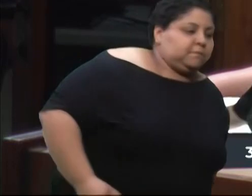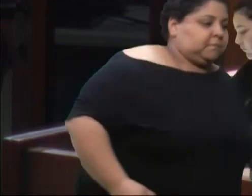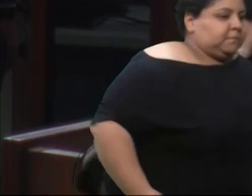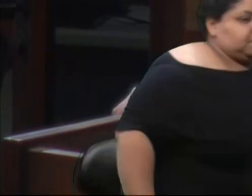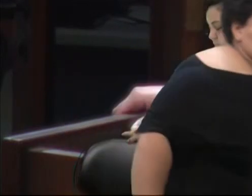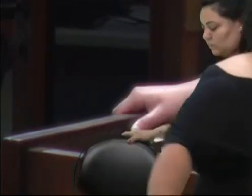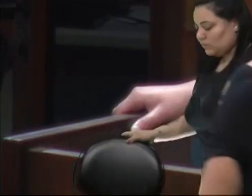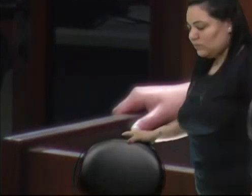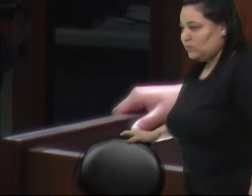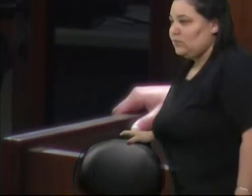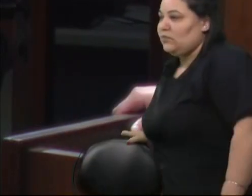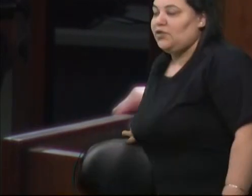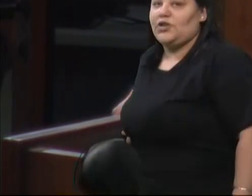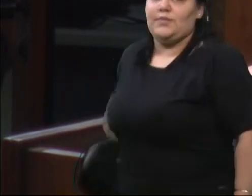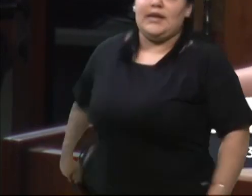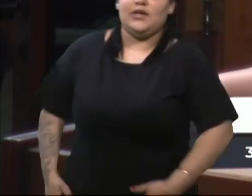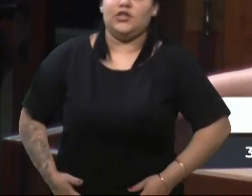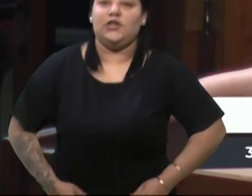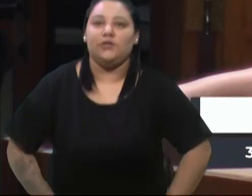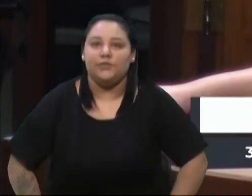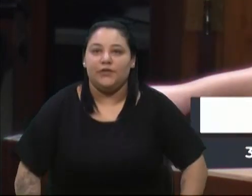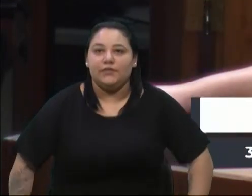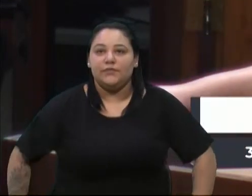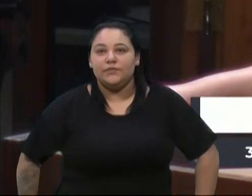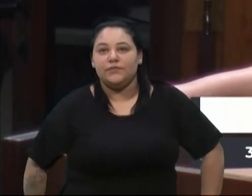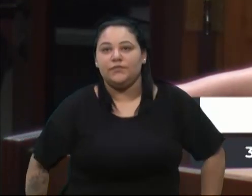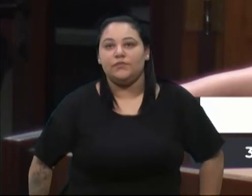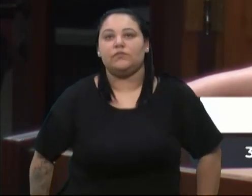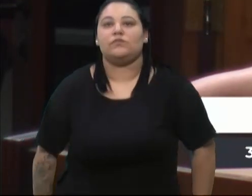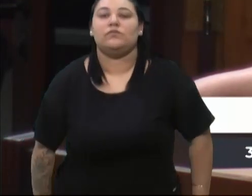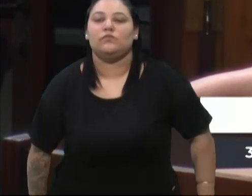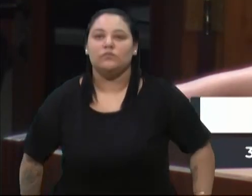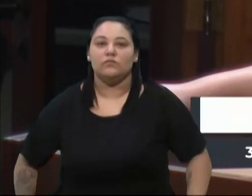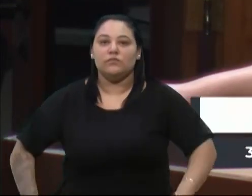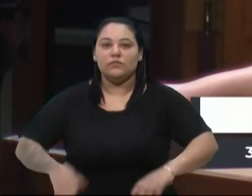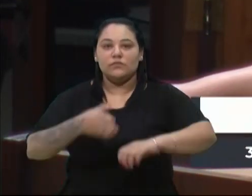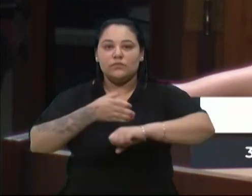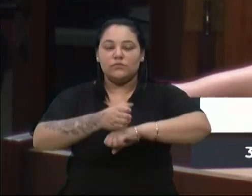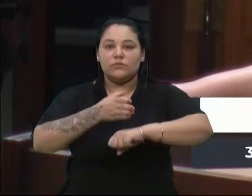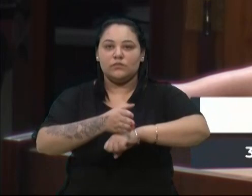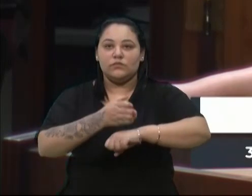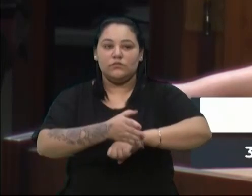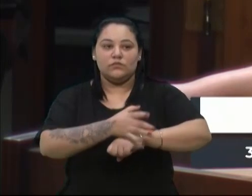Conheçam, façam parte desses serviços,